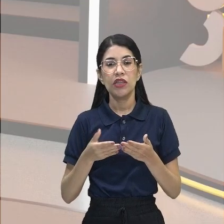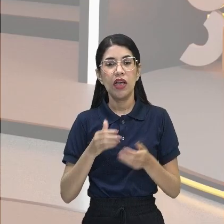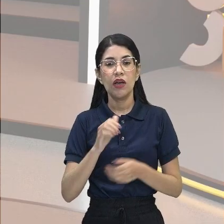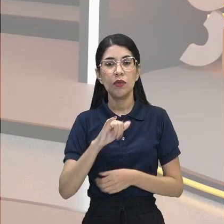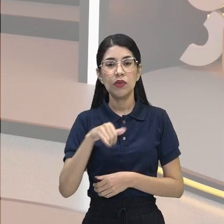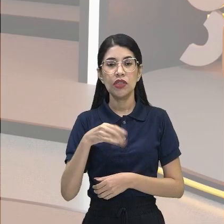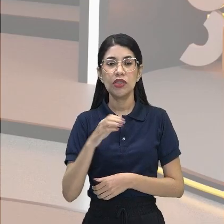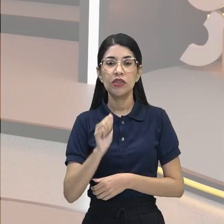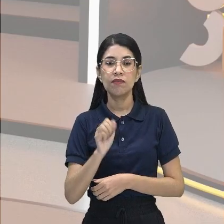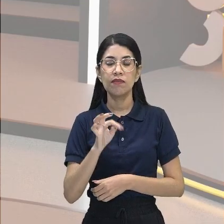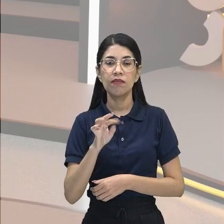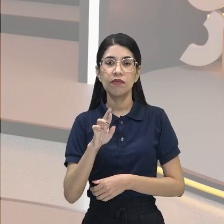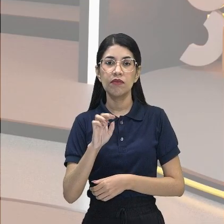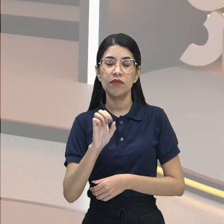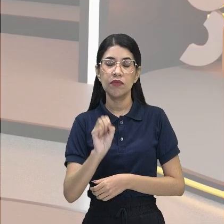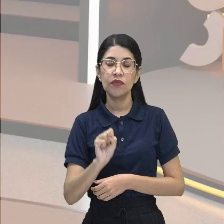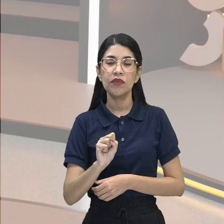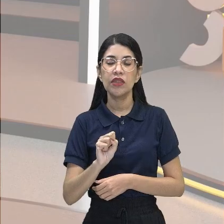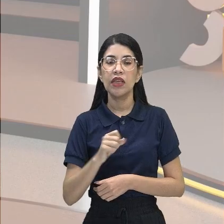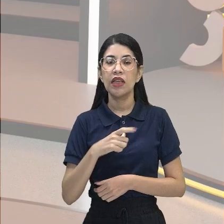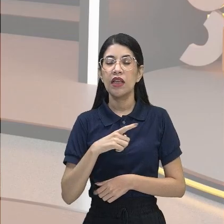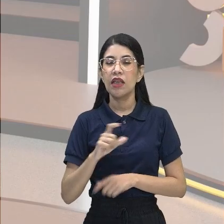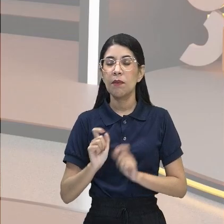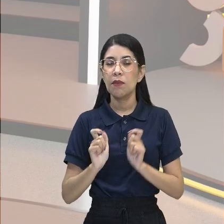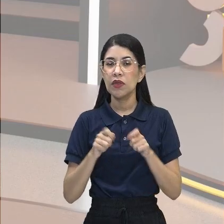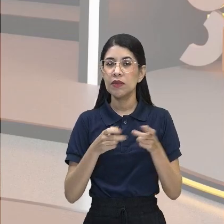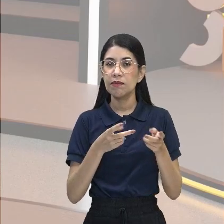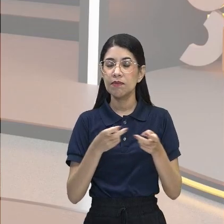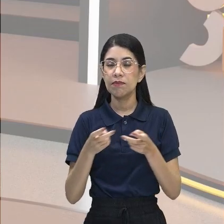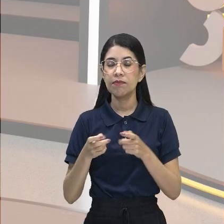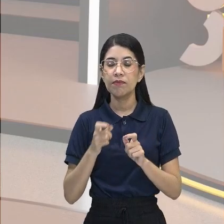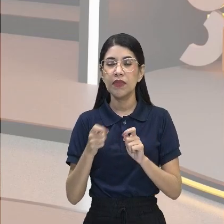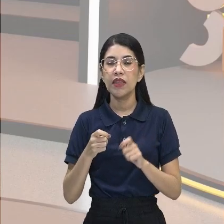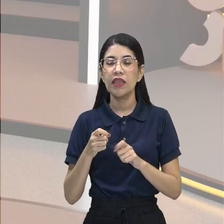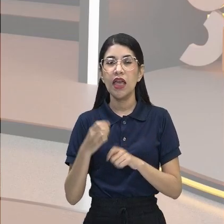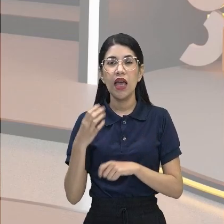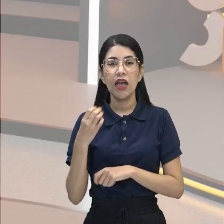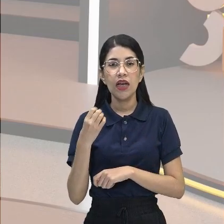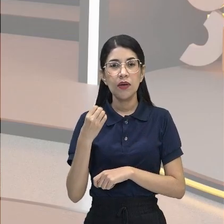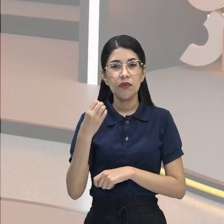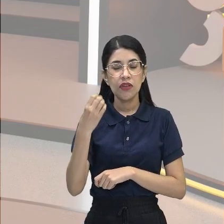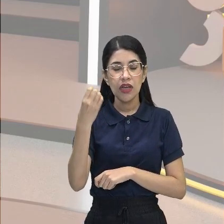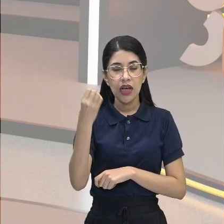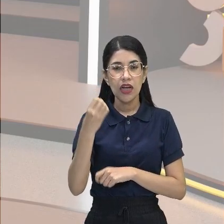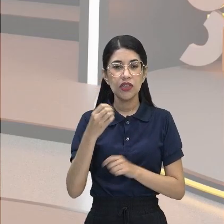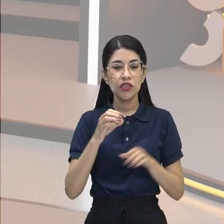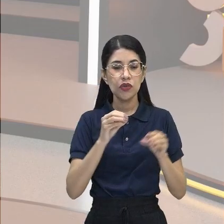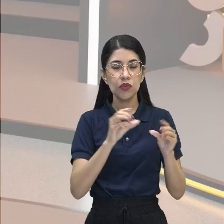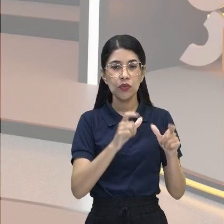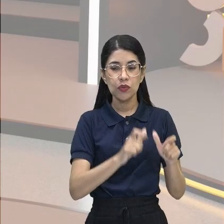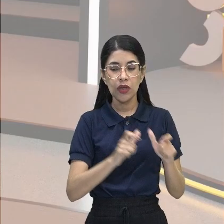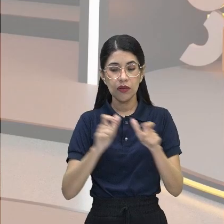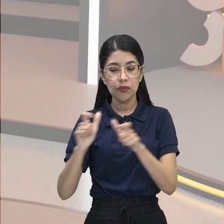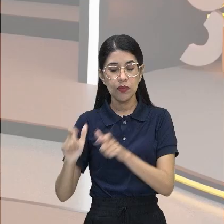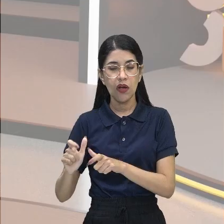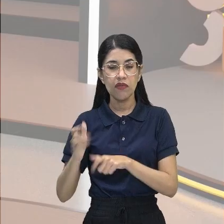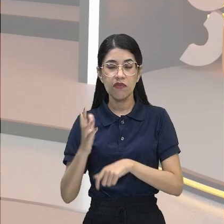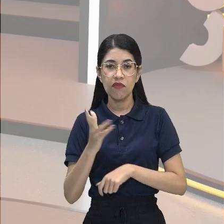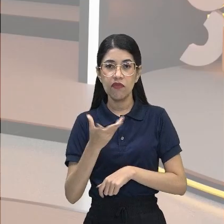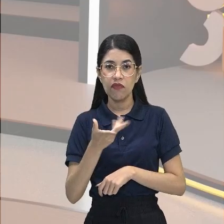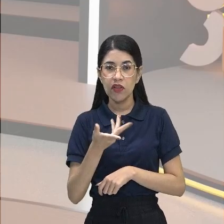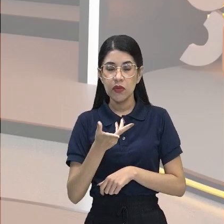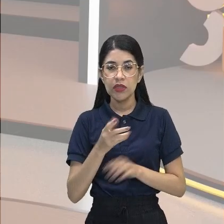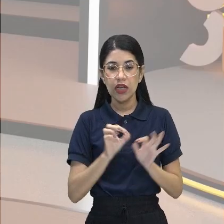exemplo, que conseguem percorrer, né, se deslocar de um lugar para o outro com velocidades